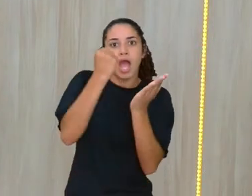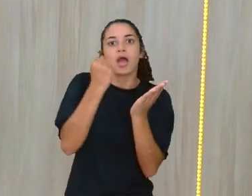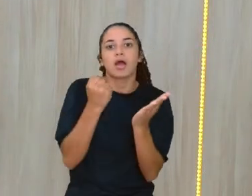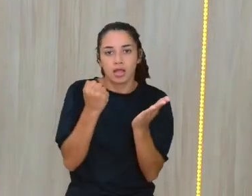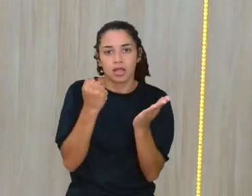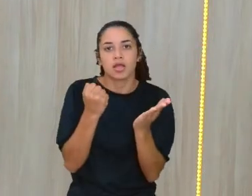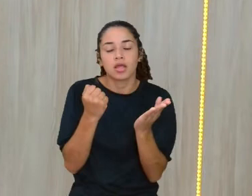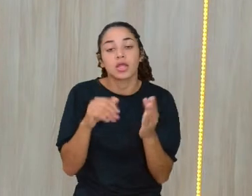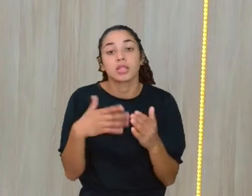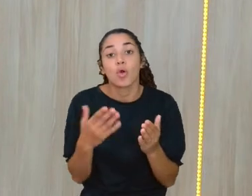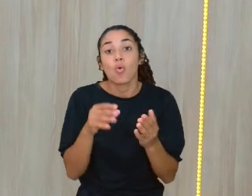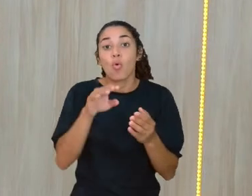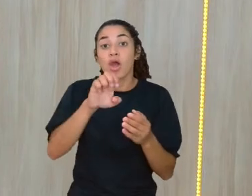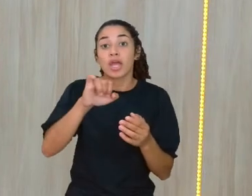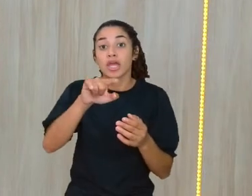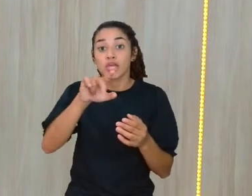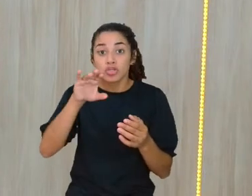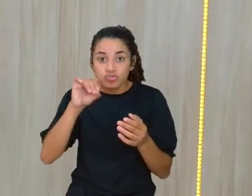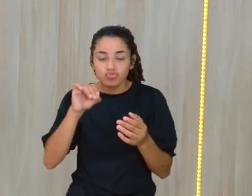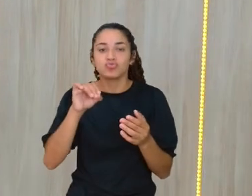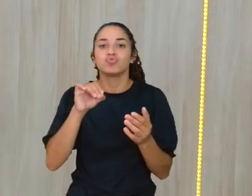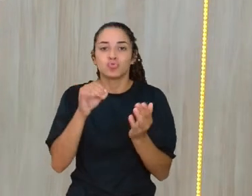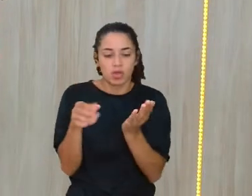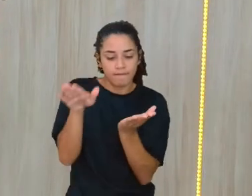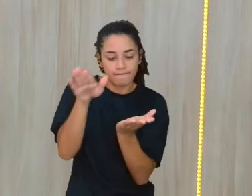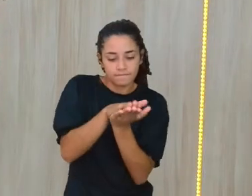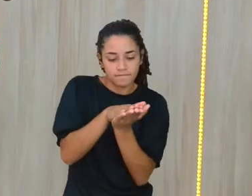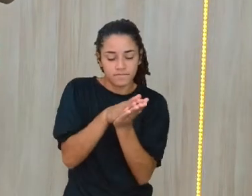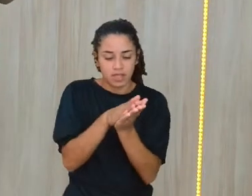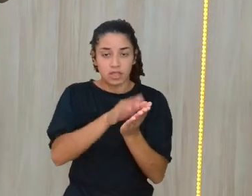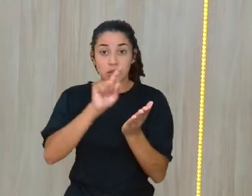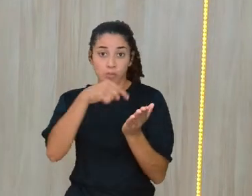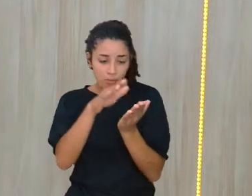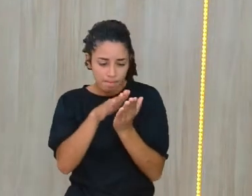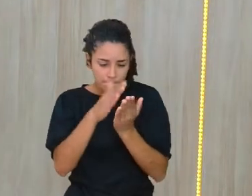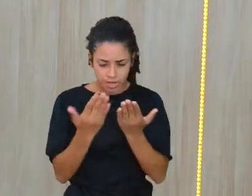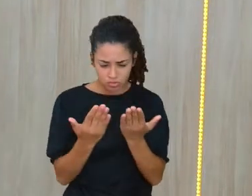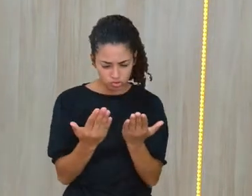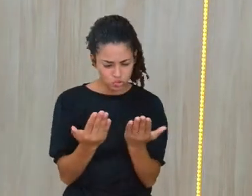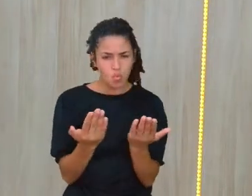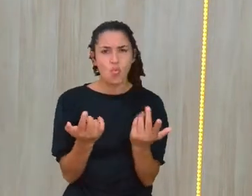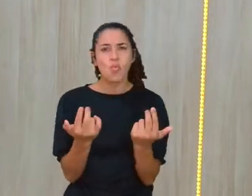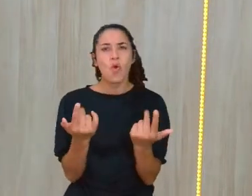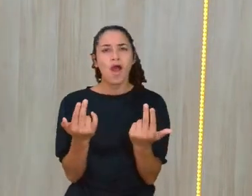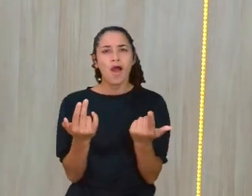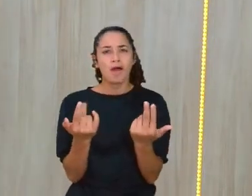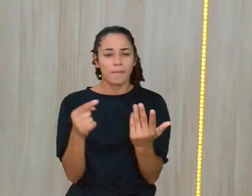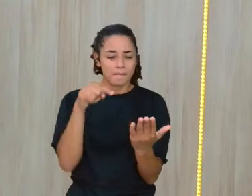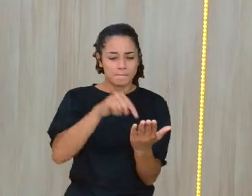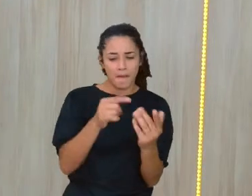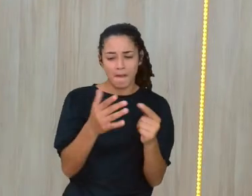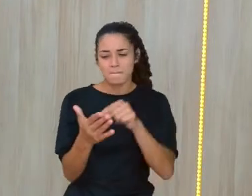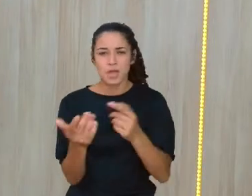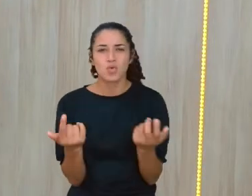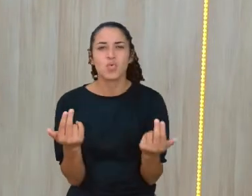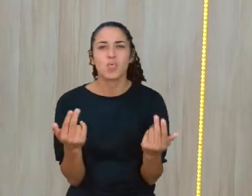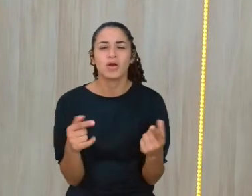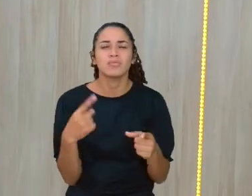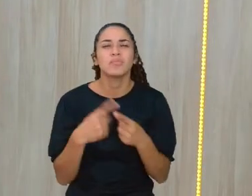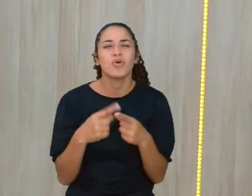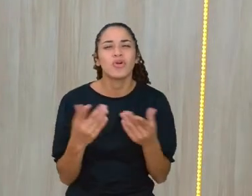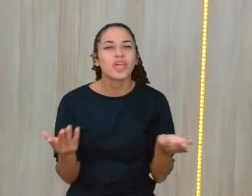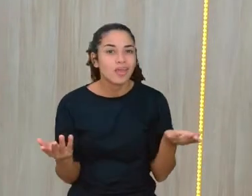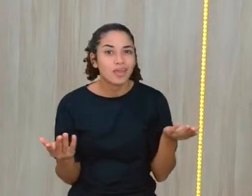e você vai ver imagens simétricas mesmo, da mesma maneira. Porque tenta ir em